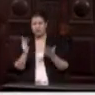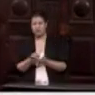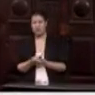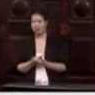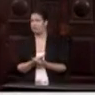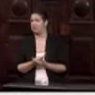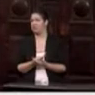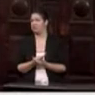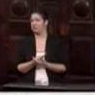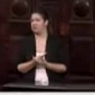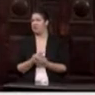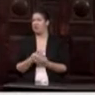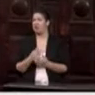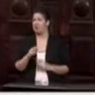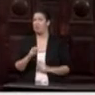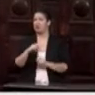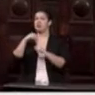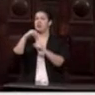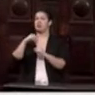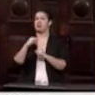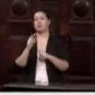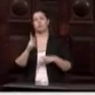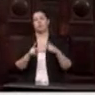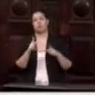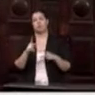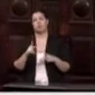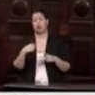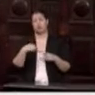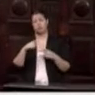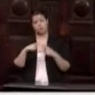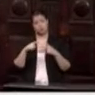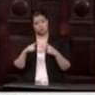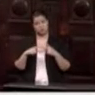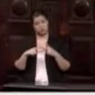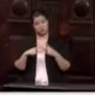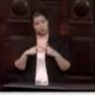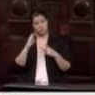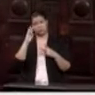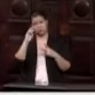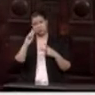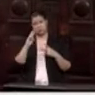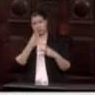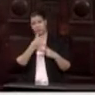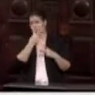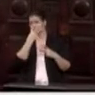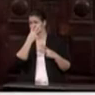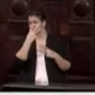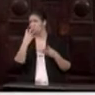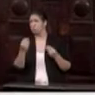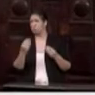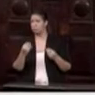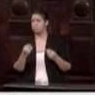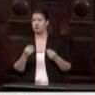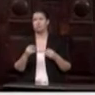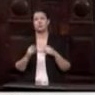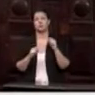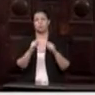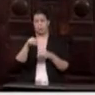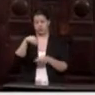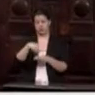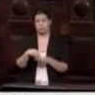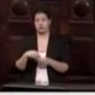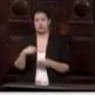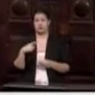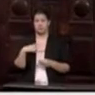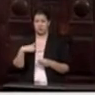que representam a população. E vou destacar dois pontos que me surpreenderam muito na votação que tivemos